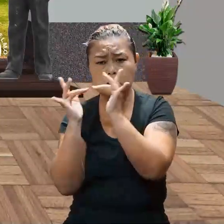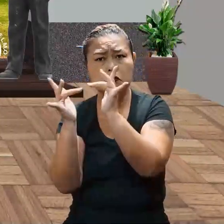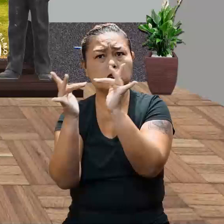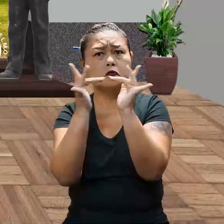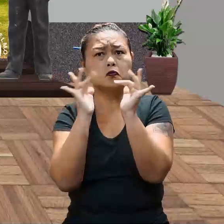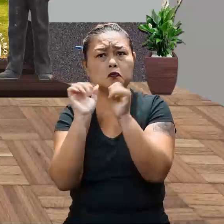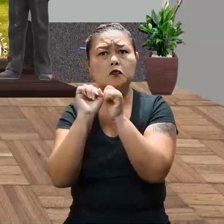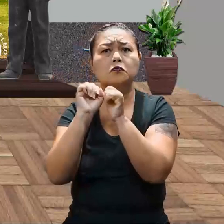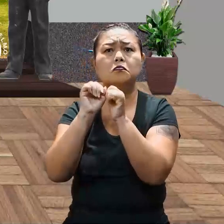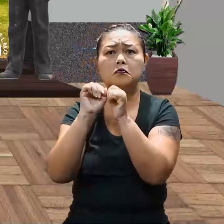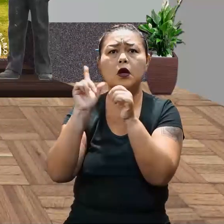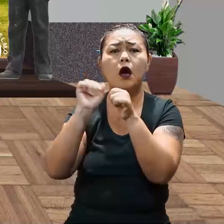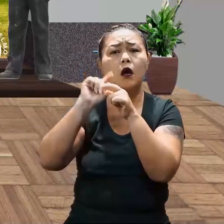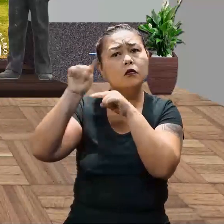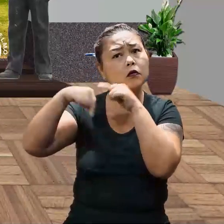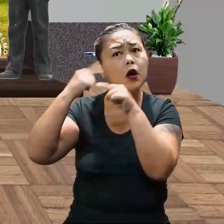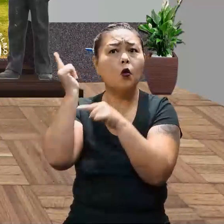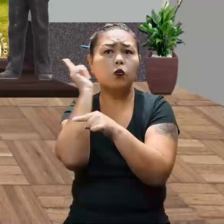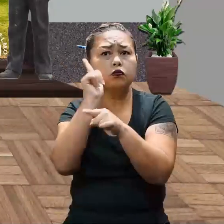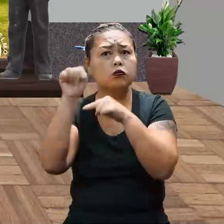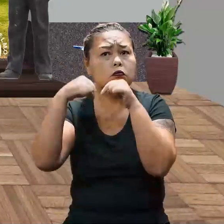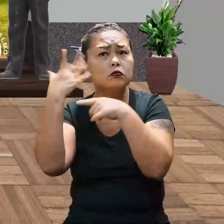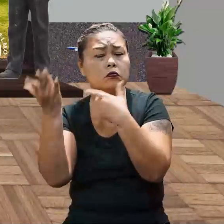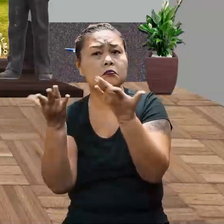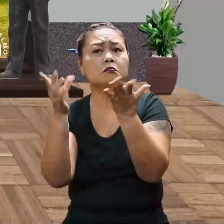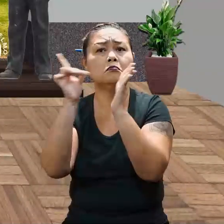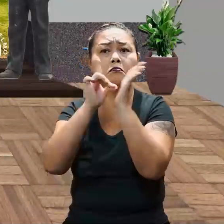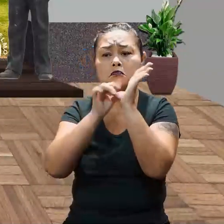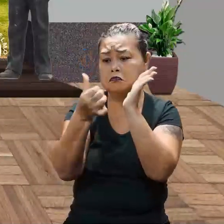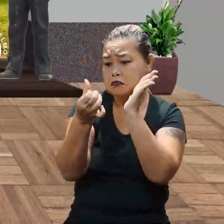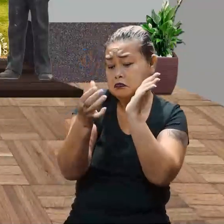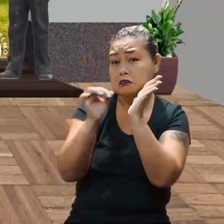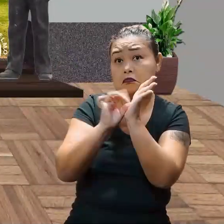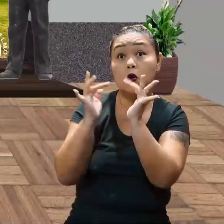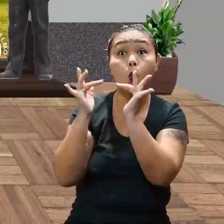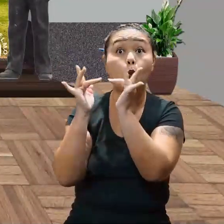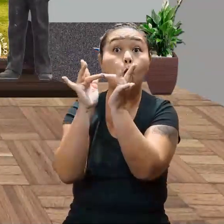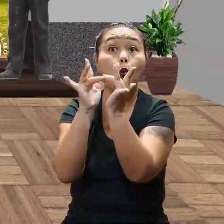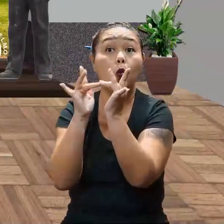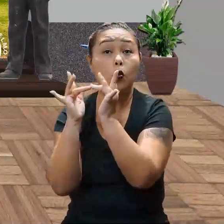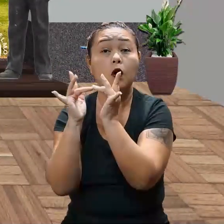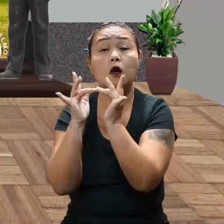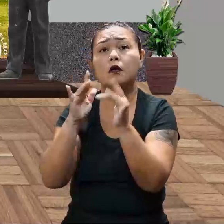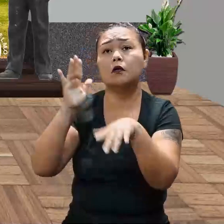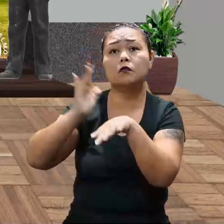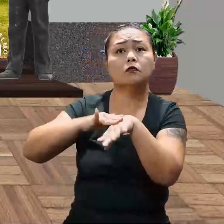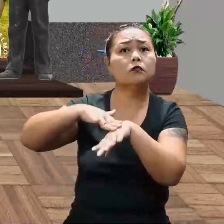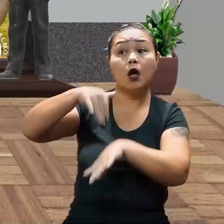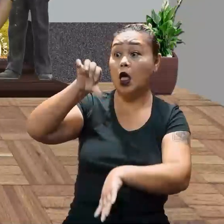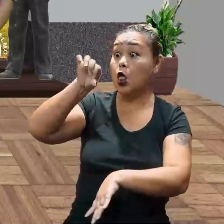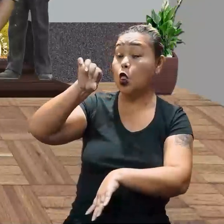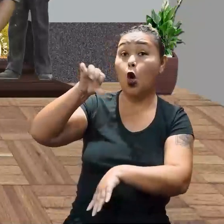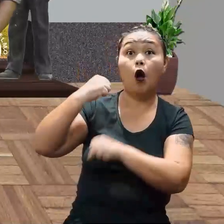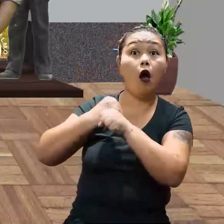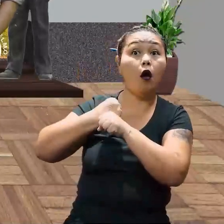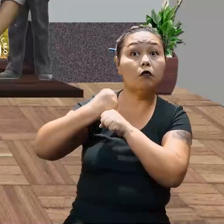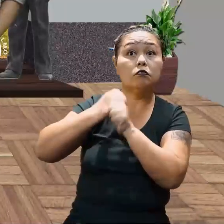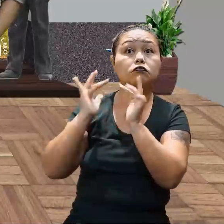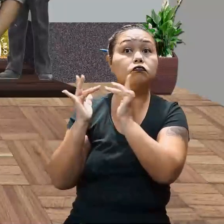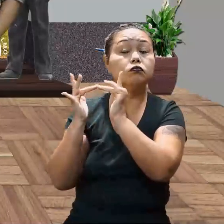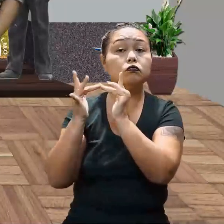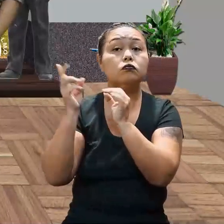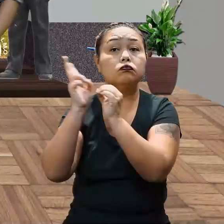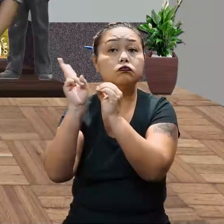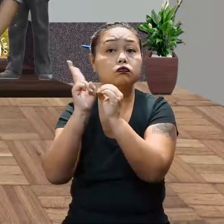com esses povos uaris. Só vai ser conseguido na década de 60 esse contato. Vão demorar aí mais de 9 anos para fazer esse contato com